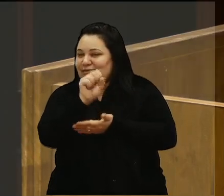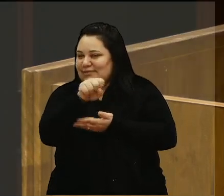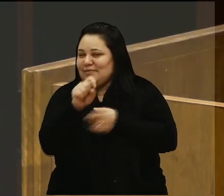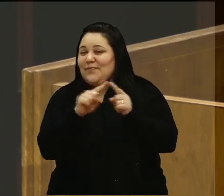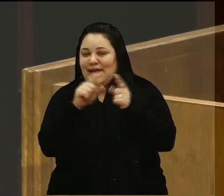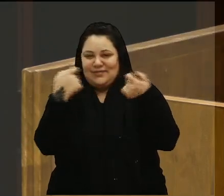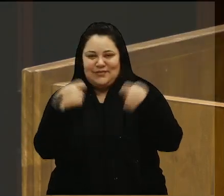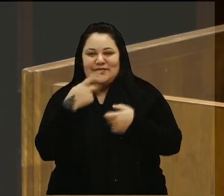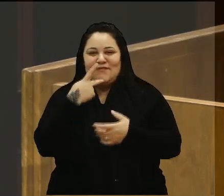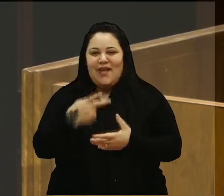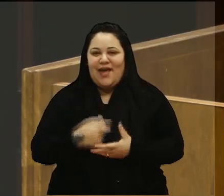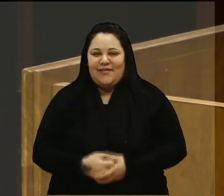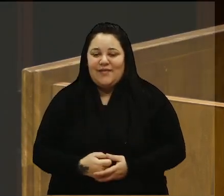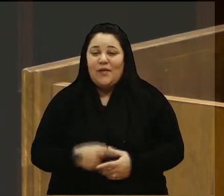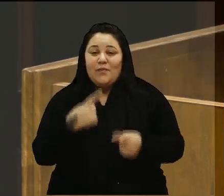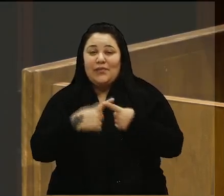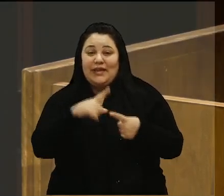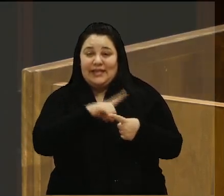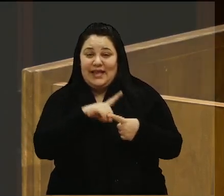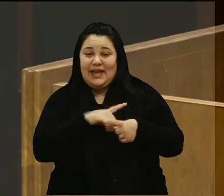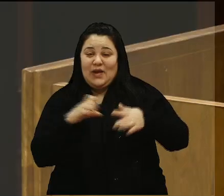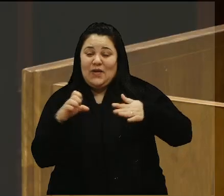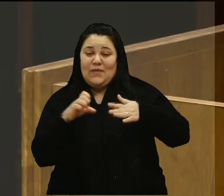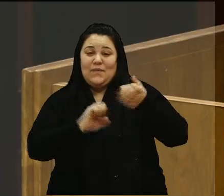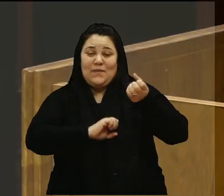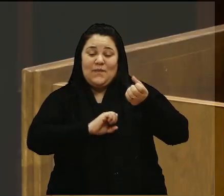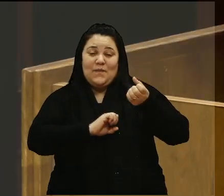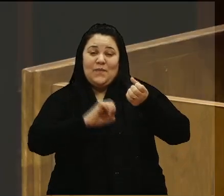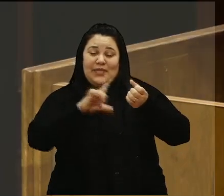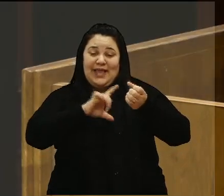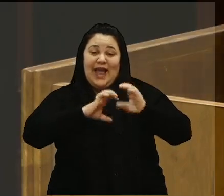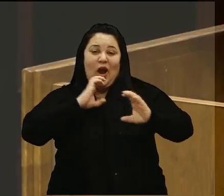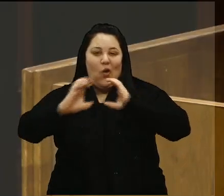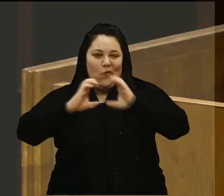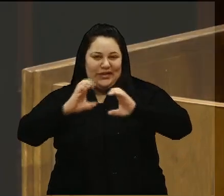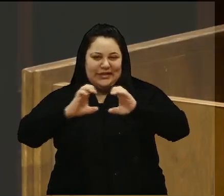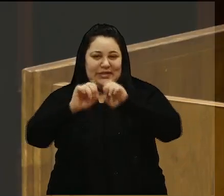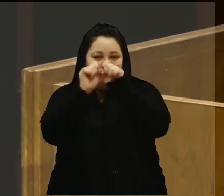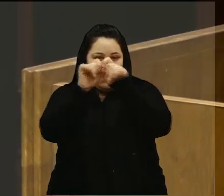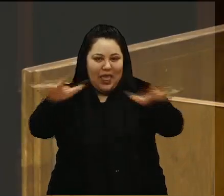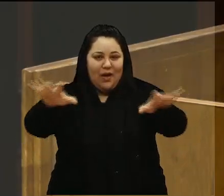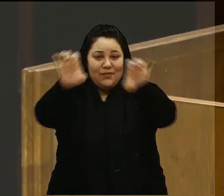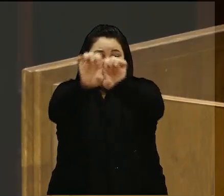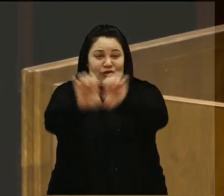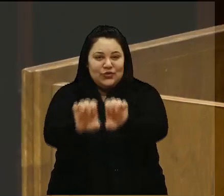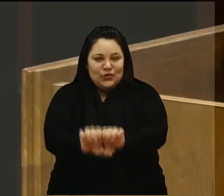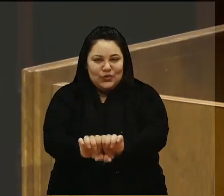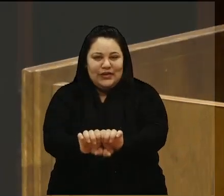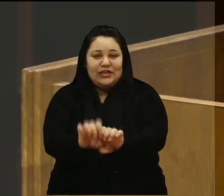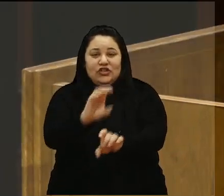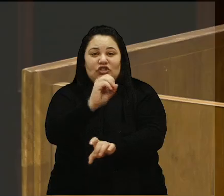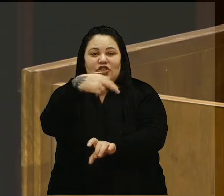dita. Porque existe uma indústria de narrativas, uma estrutura inteira de ONGs,